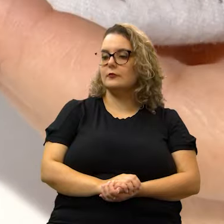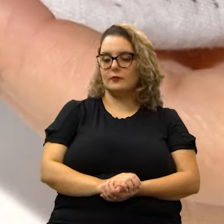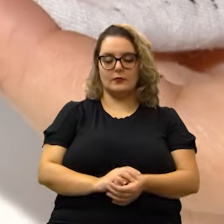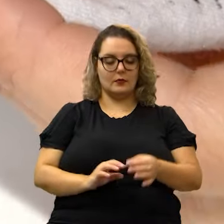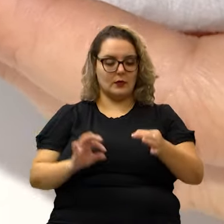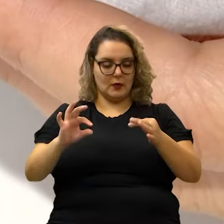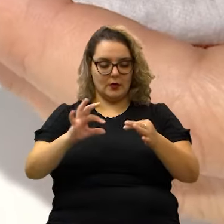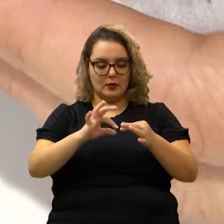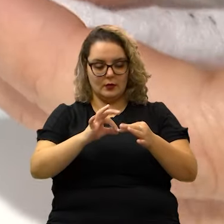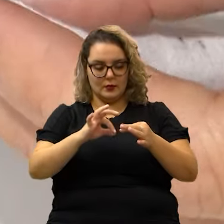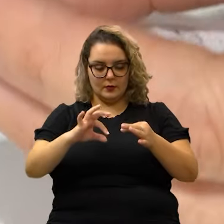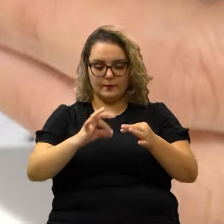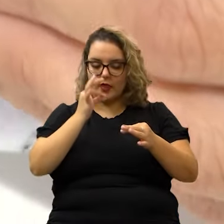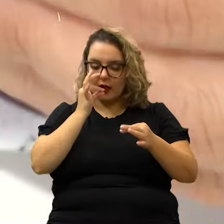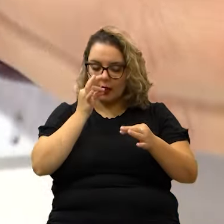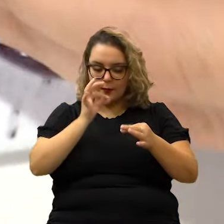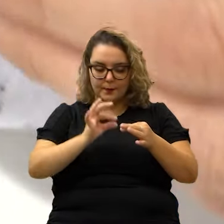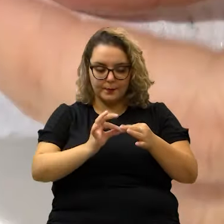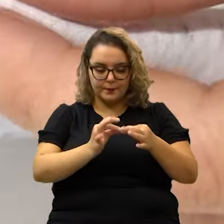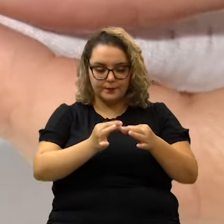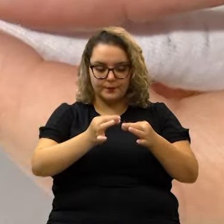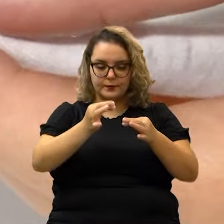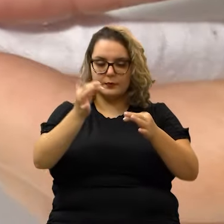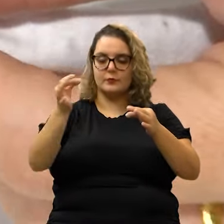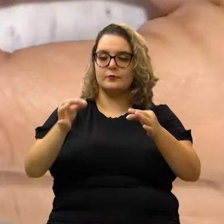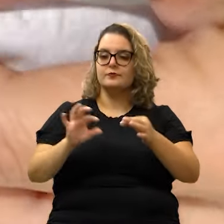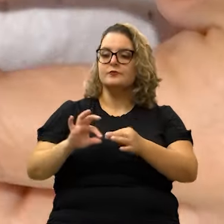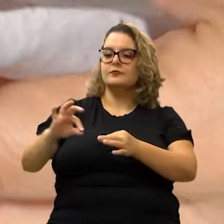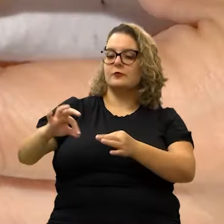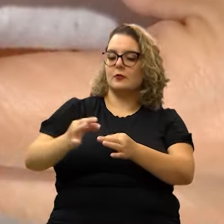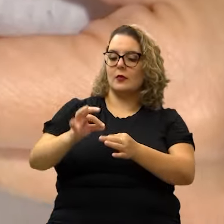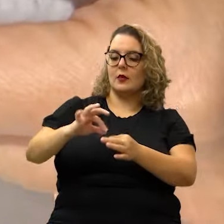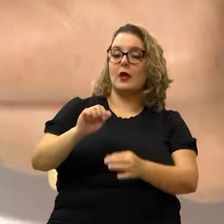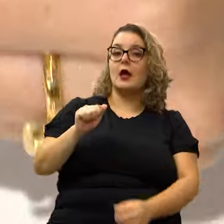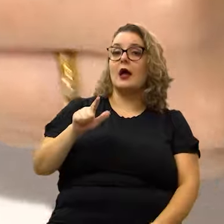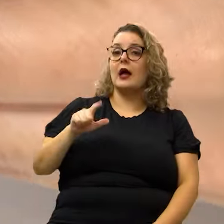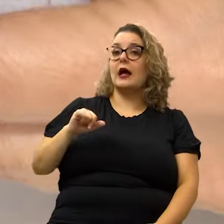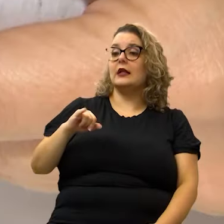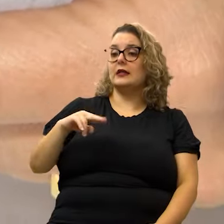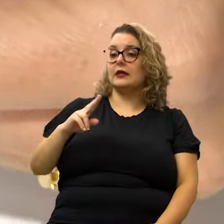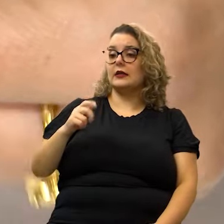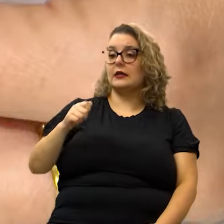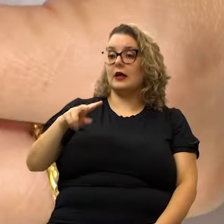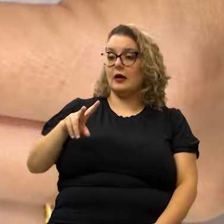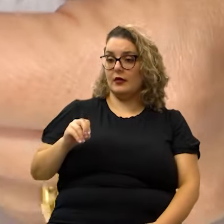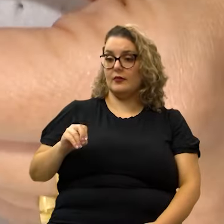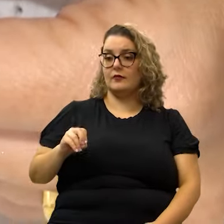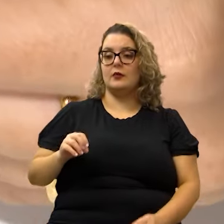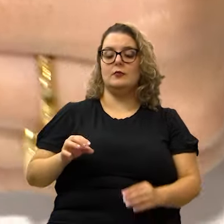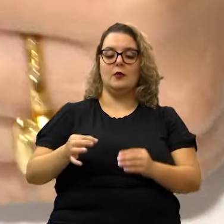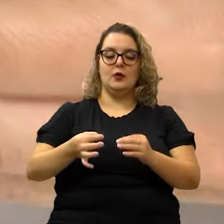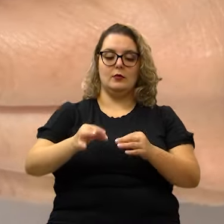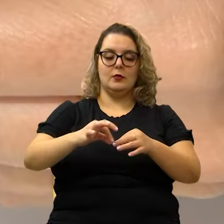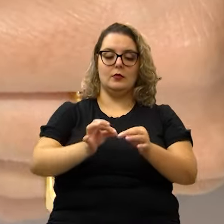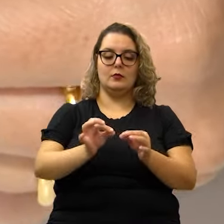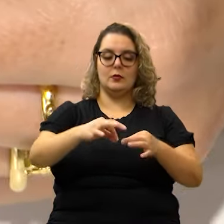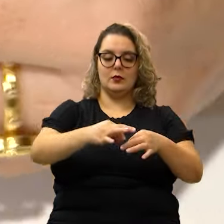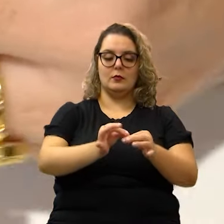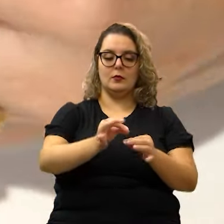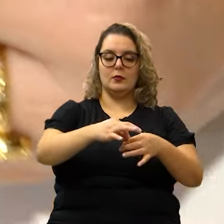agulha no tecido, e a gente vai fazer um alinhavo de forma geral, fazendo toda a circunferência desse